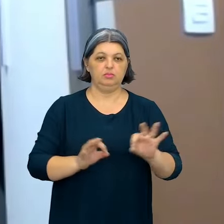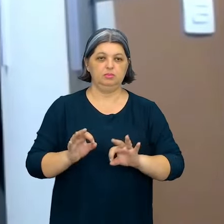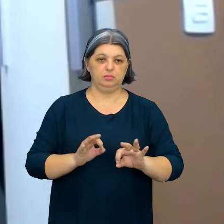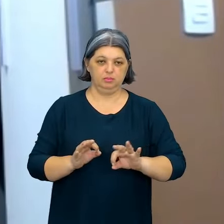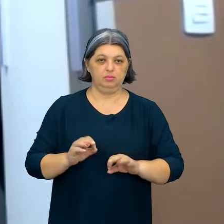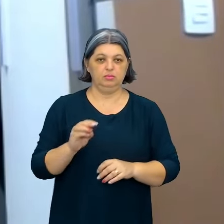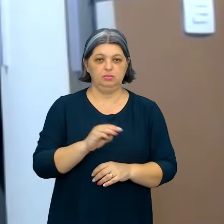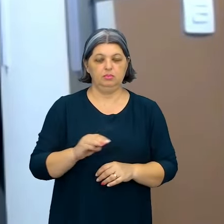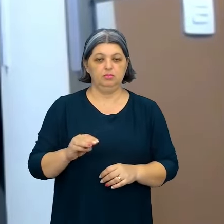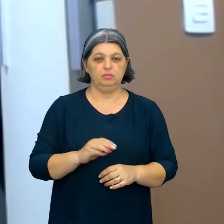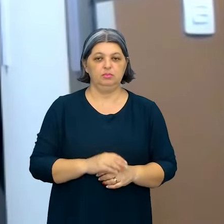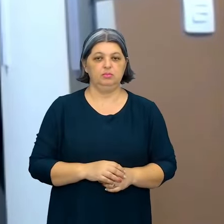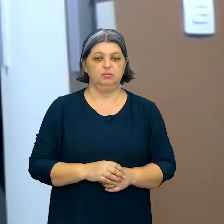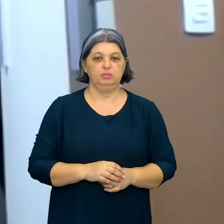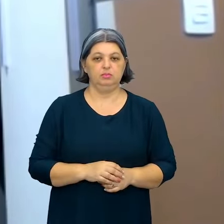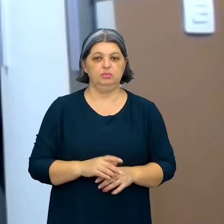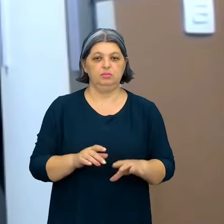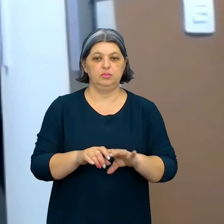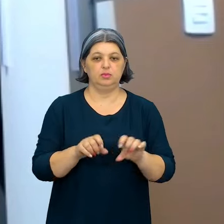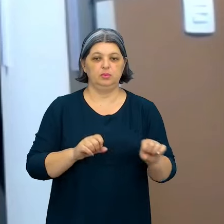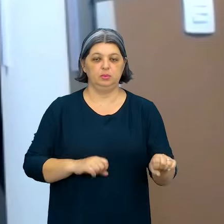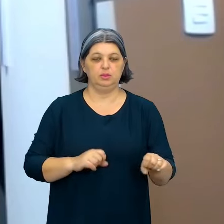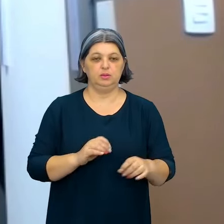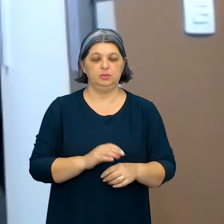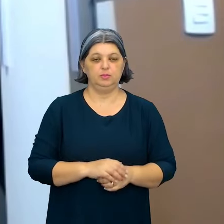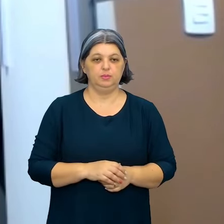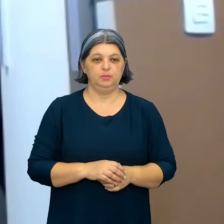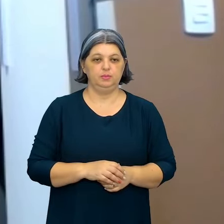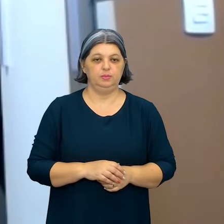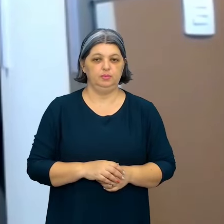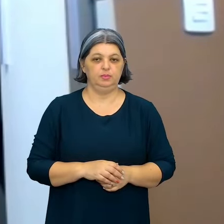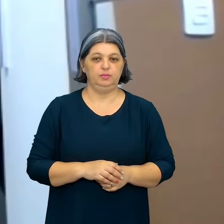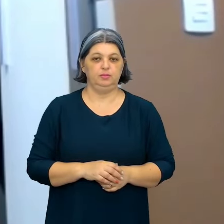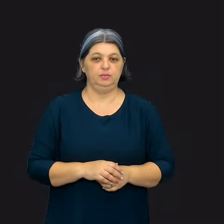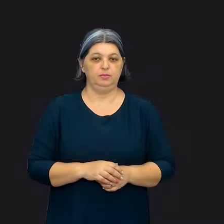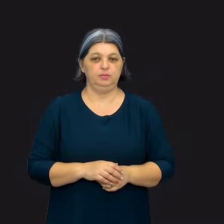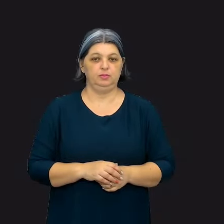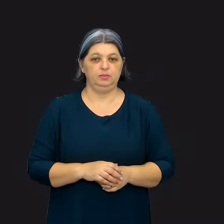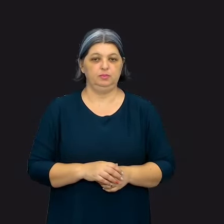esse momento, para essa nossa formação. Tá?